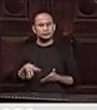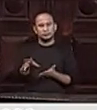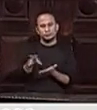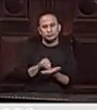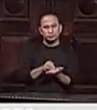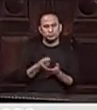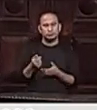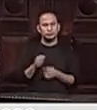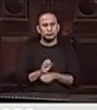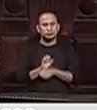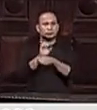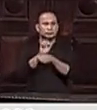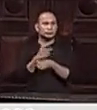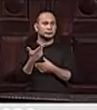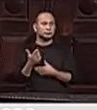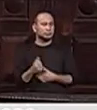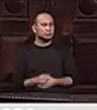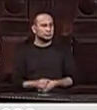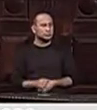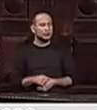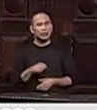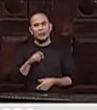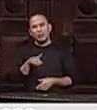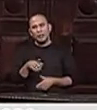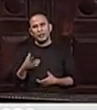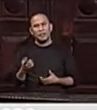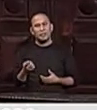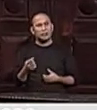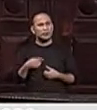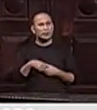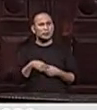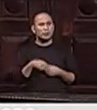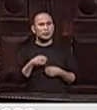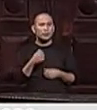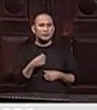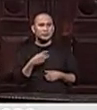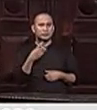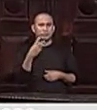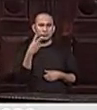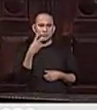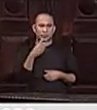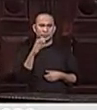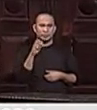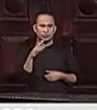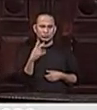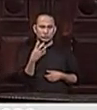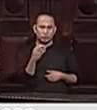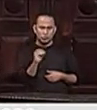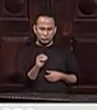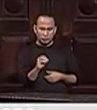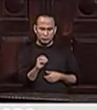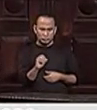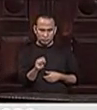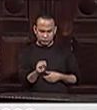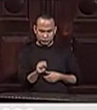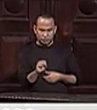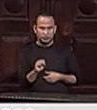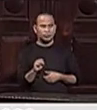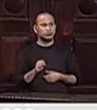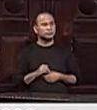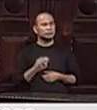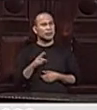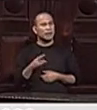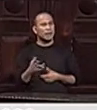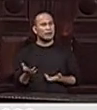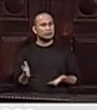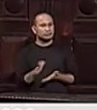Estado, uma vez que a previsão é de outorga de quase 2 bilhões de reais. E até hoje nada aconteceu, por isso